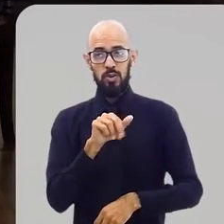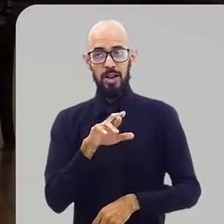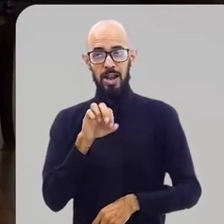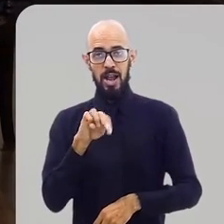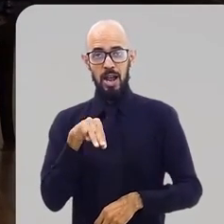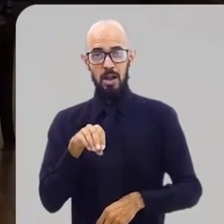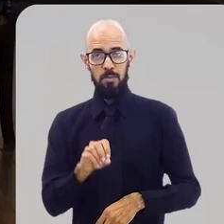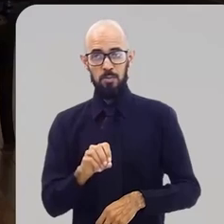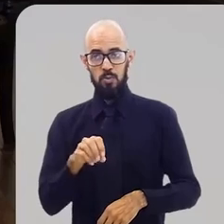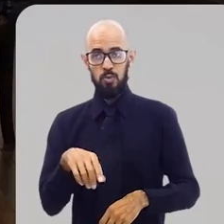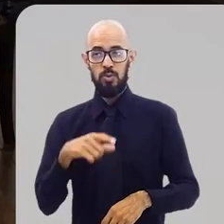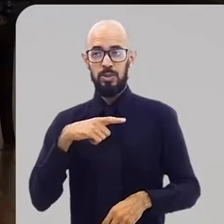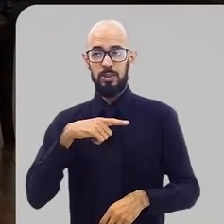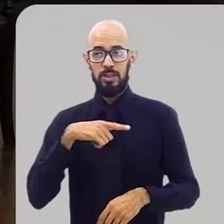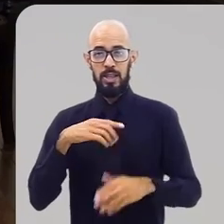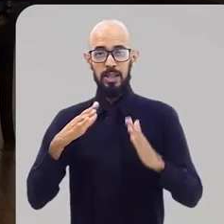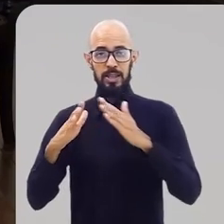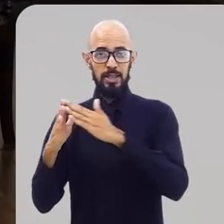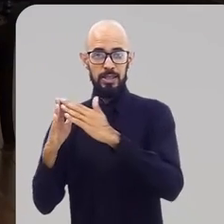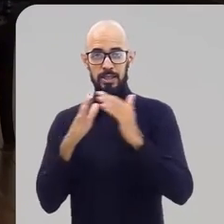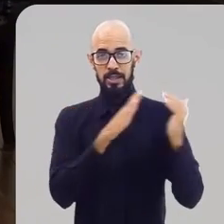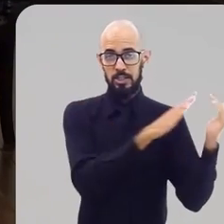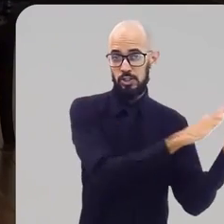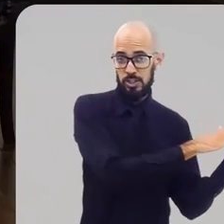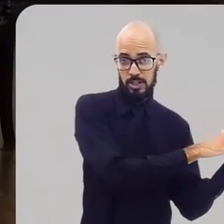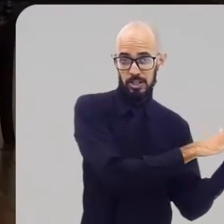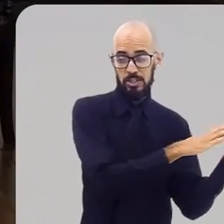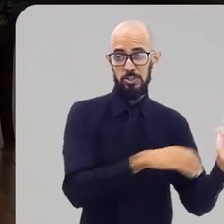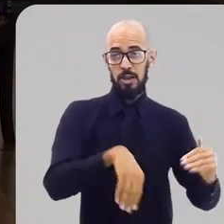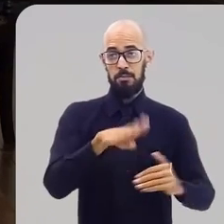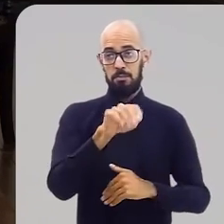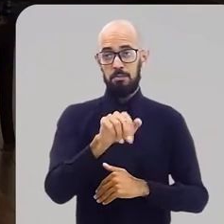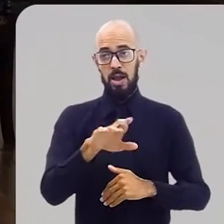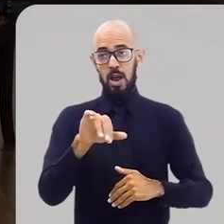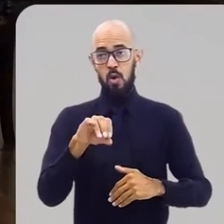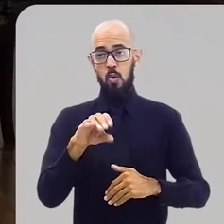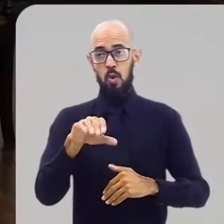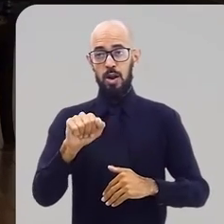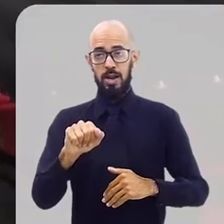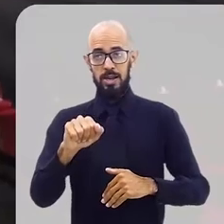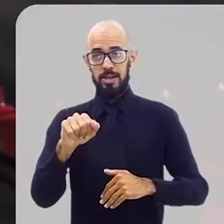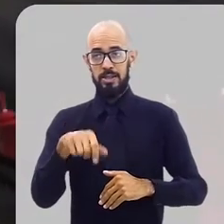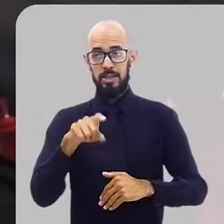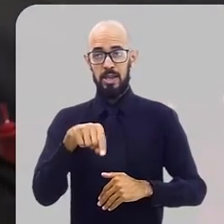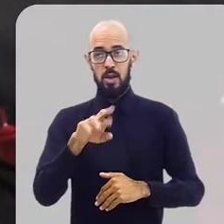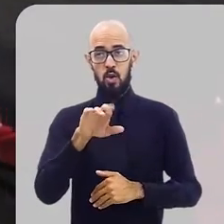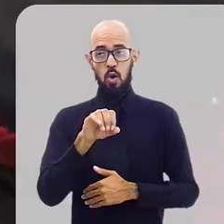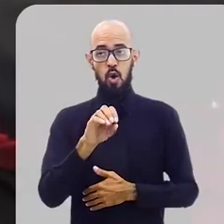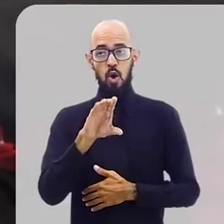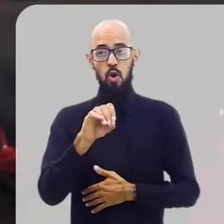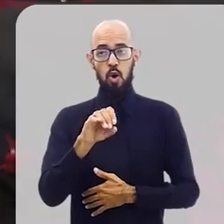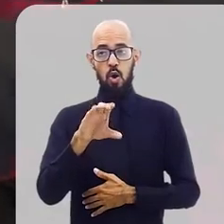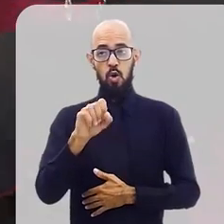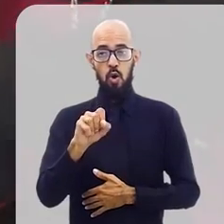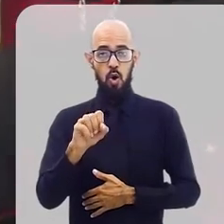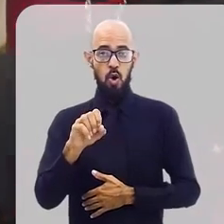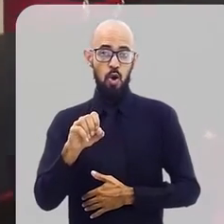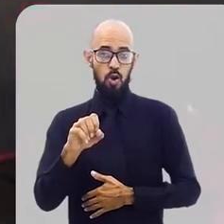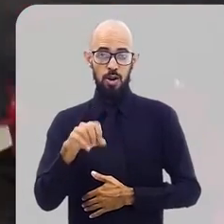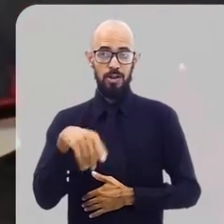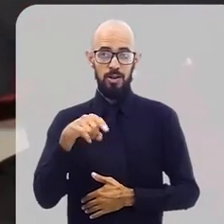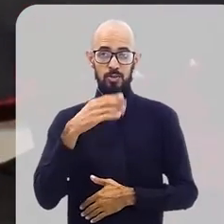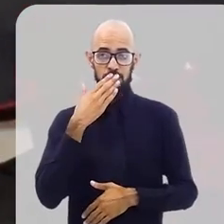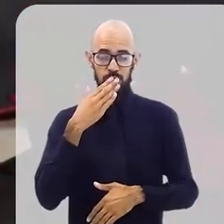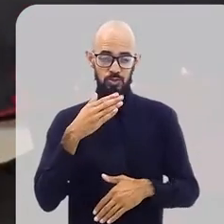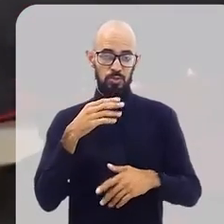Serra está entre as igrejas Barrocas e o estilo da Kia rococó está a igreja entre as igrejas